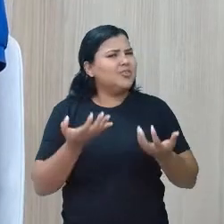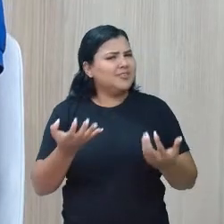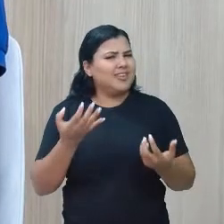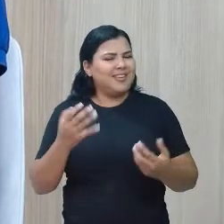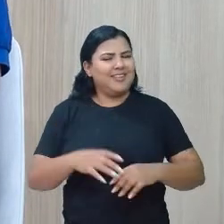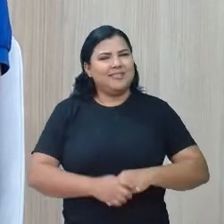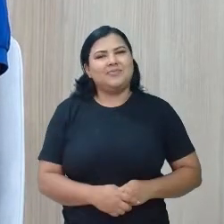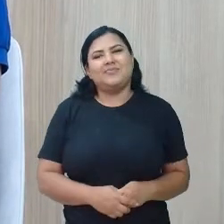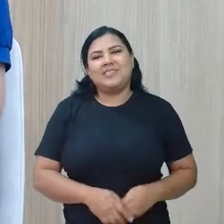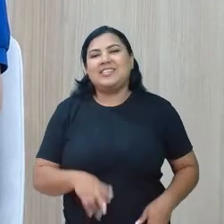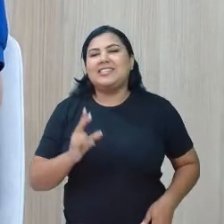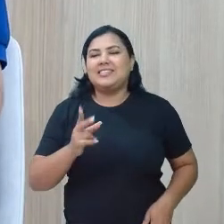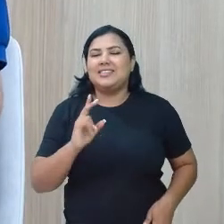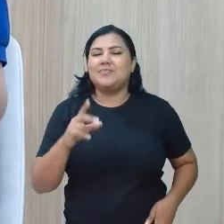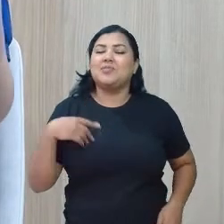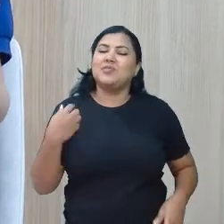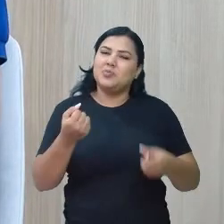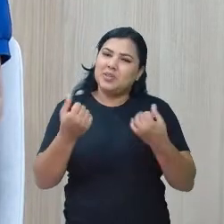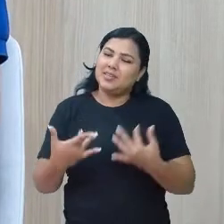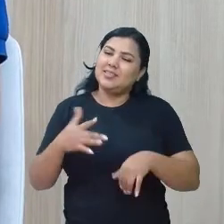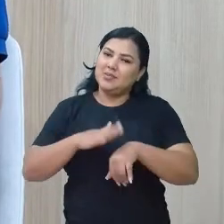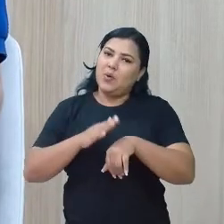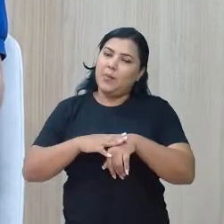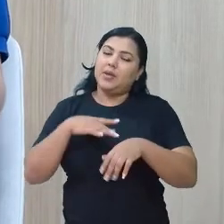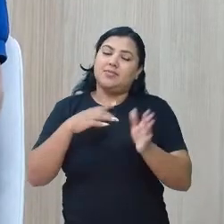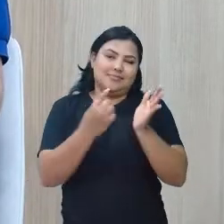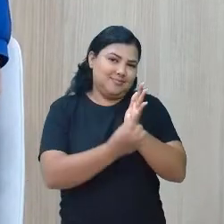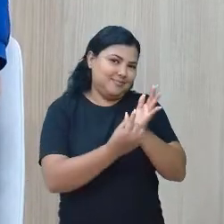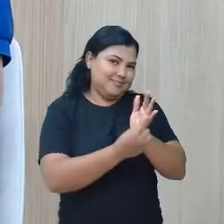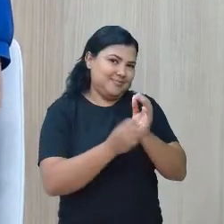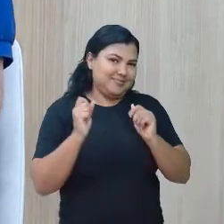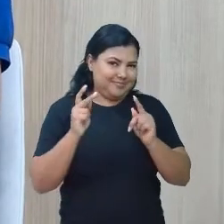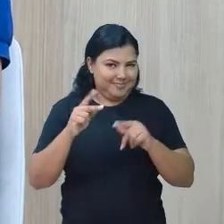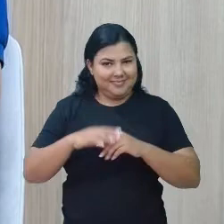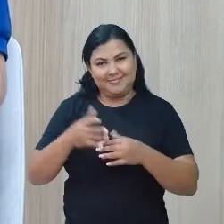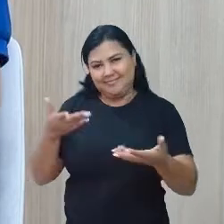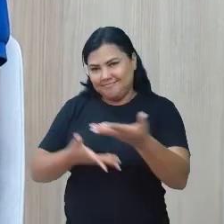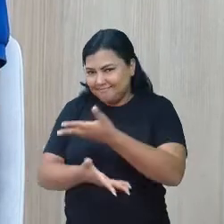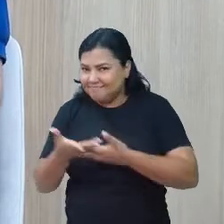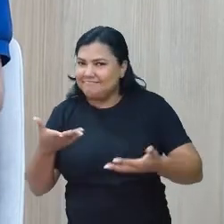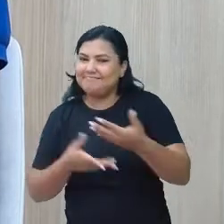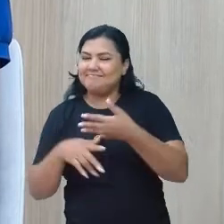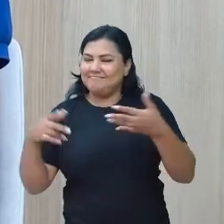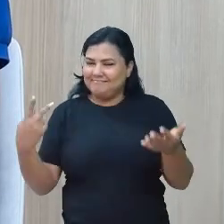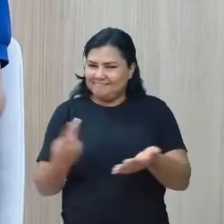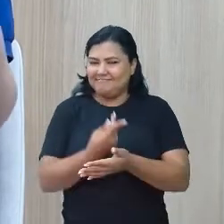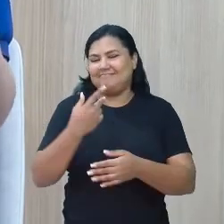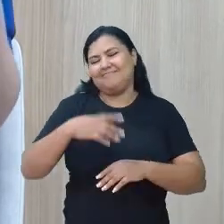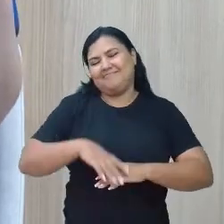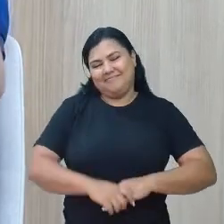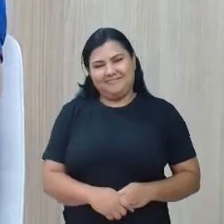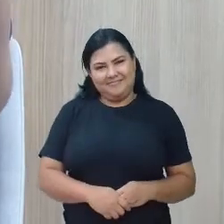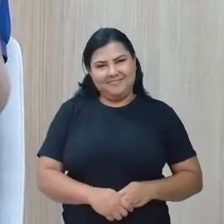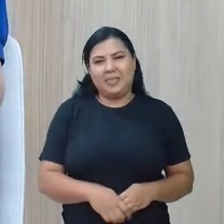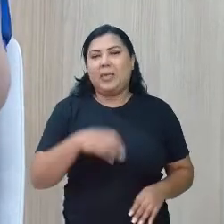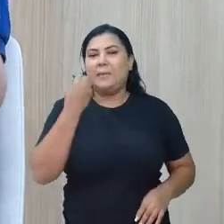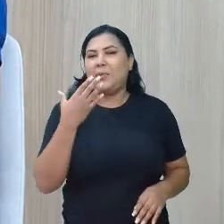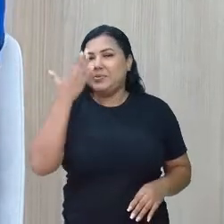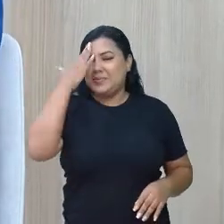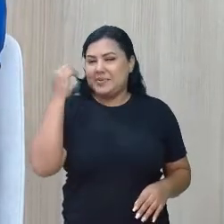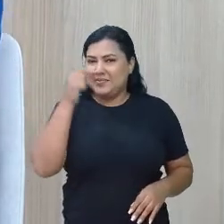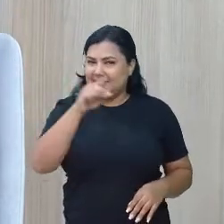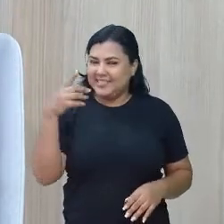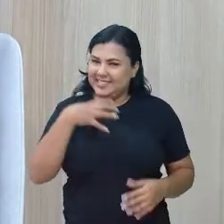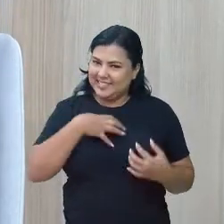comenta toda vez que a gente fala desse momento do aplicativo, né? A interatividade funcionando nesse formato. Bom saber que vocês